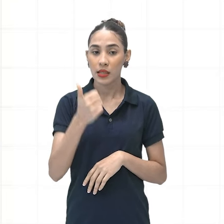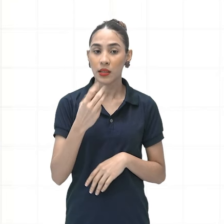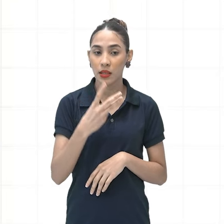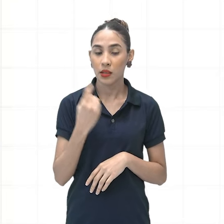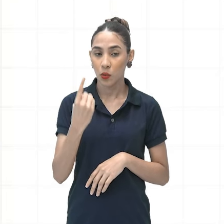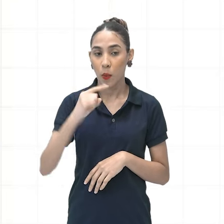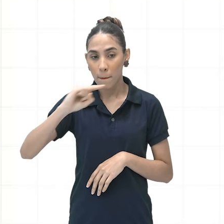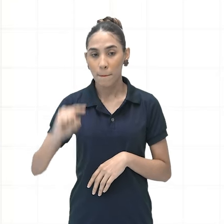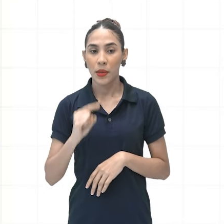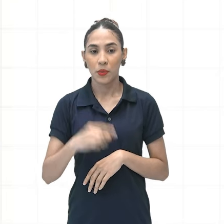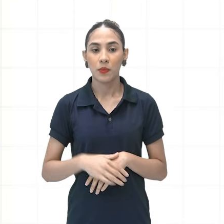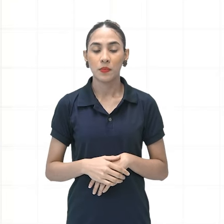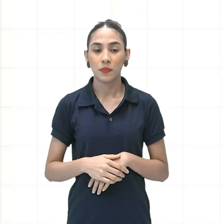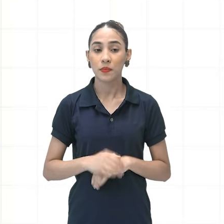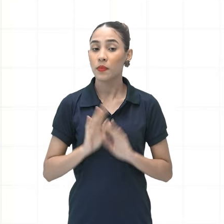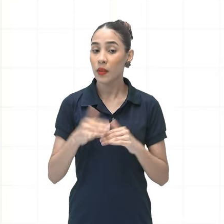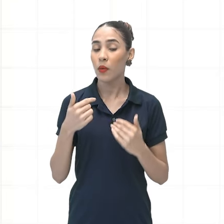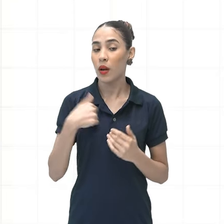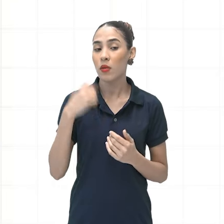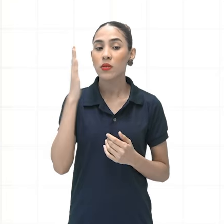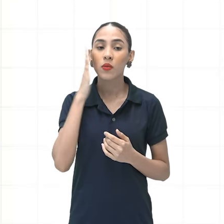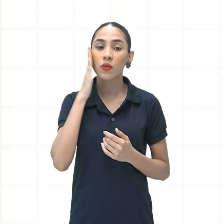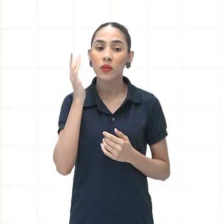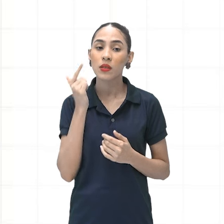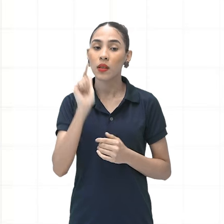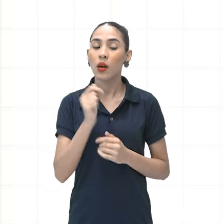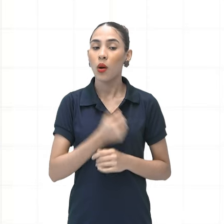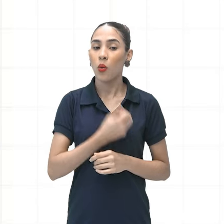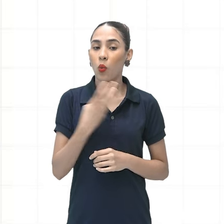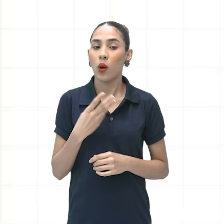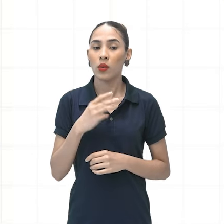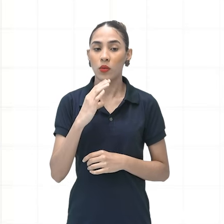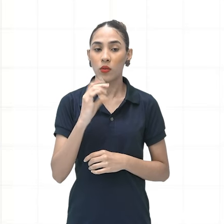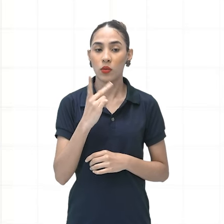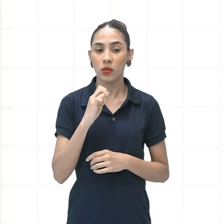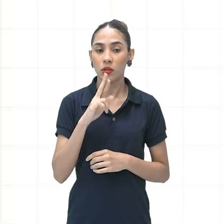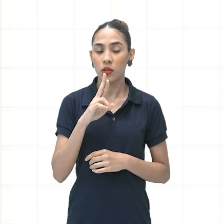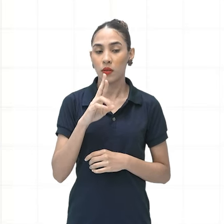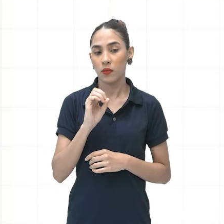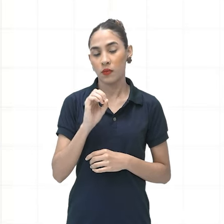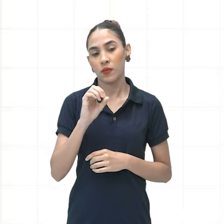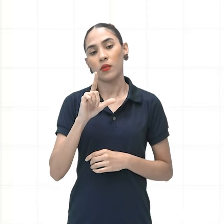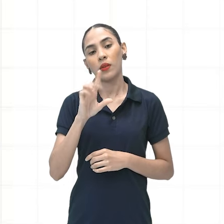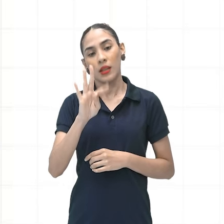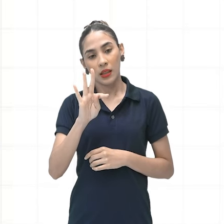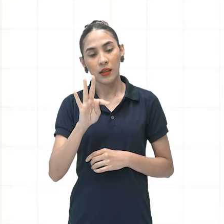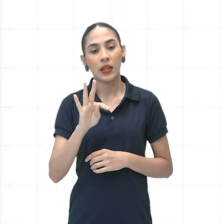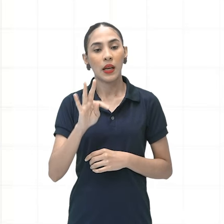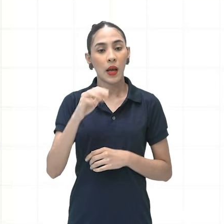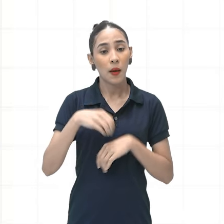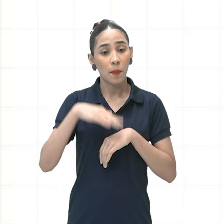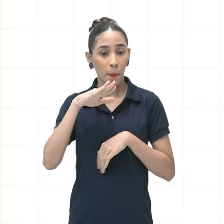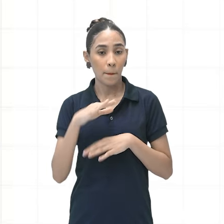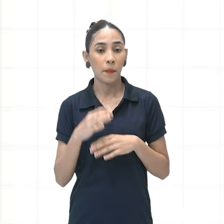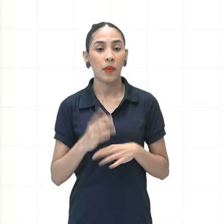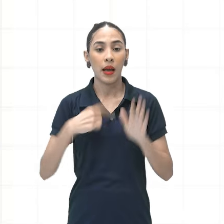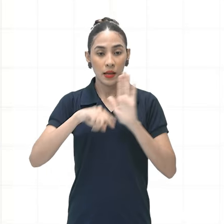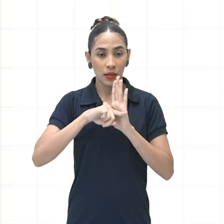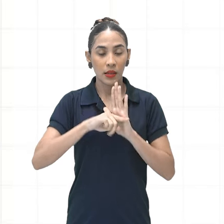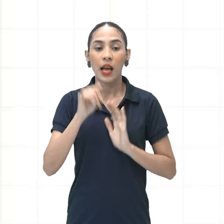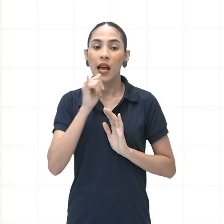131 mil. Então, para eu saber quanto a Chevrolet vendeu a mais, é só fazer a conta de subtração.